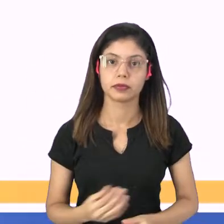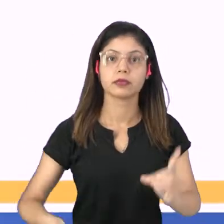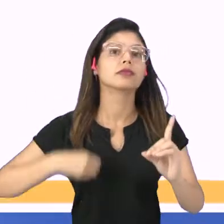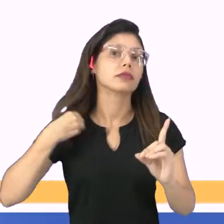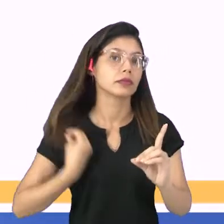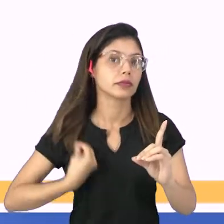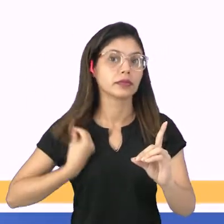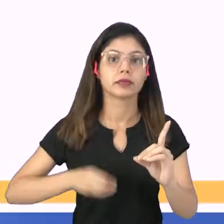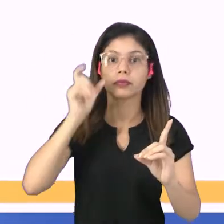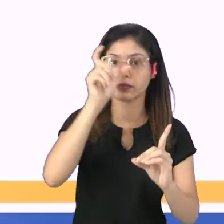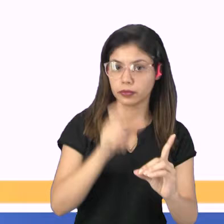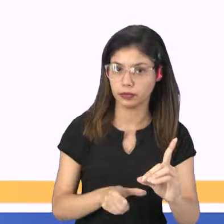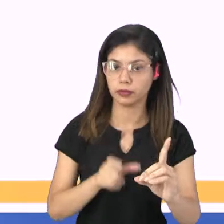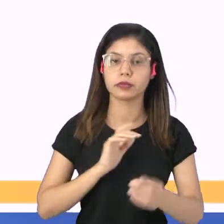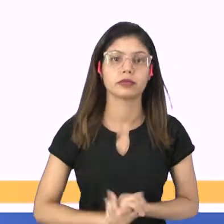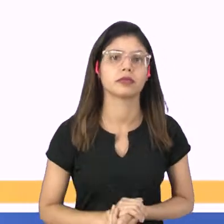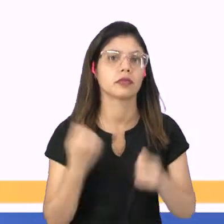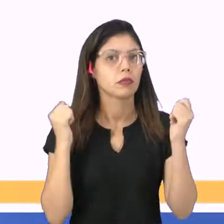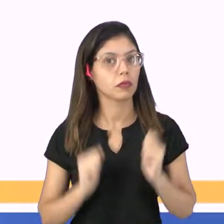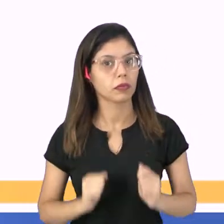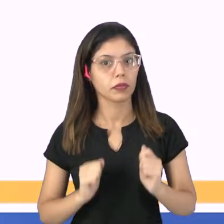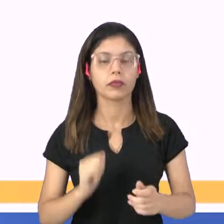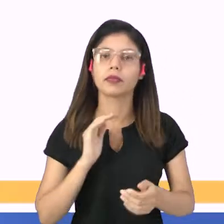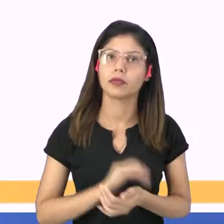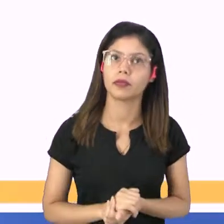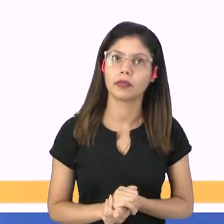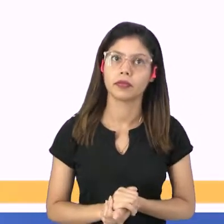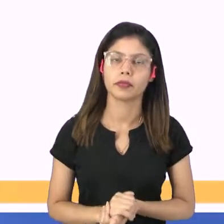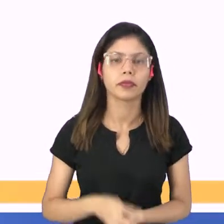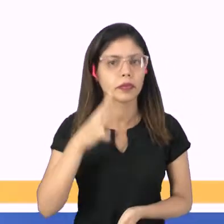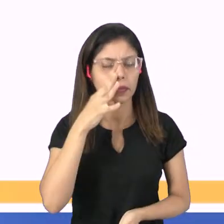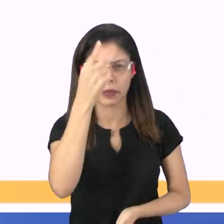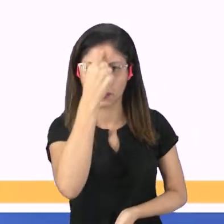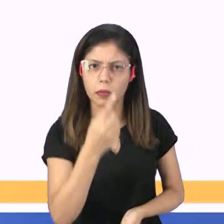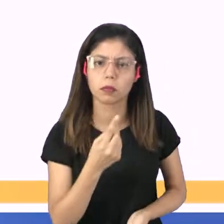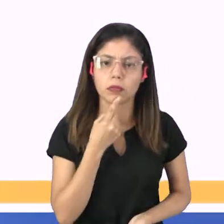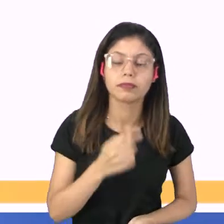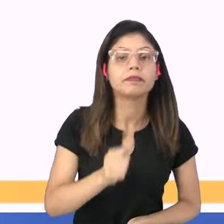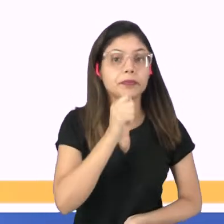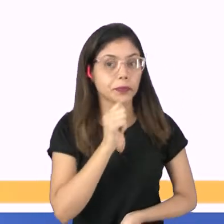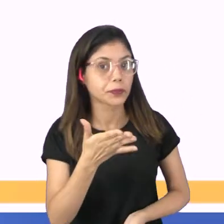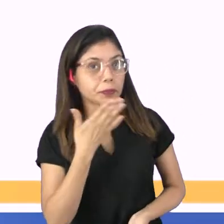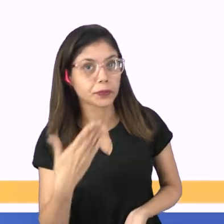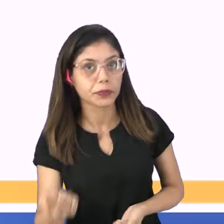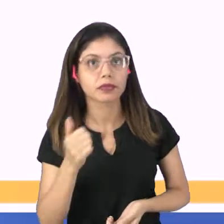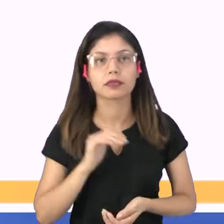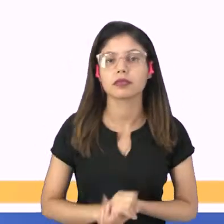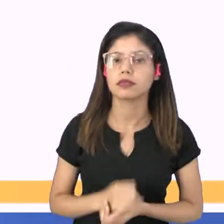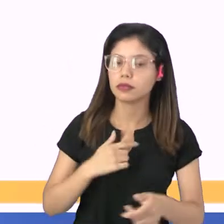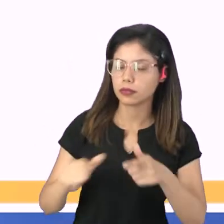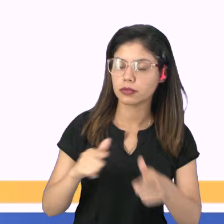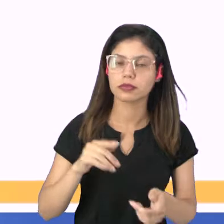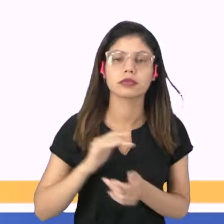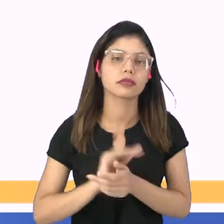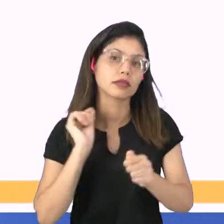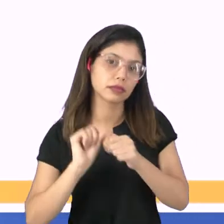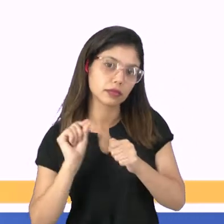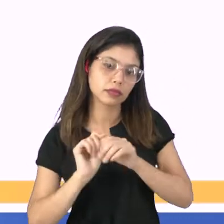aparecer numa biografia. Além disso, você pode acrescentar imagens, o que torna ainda mais interessante o